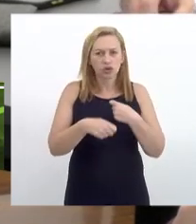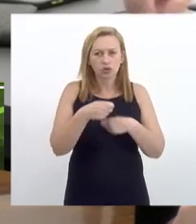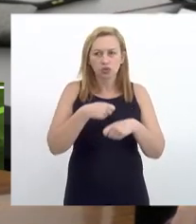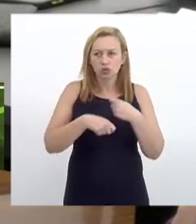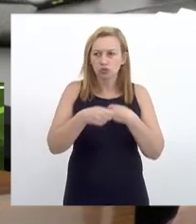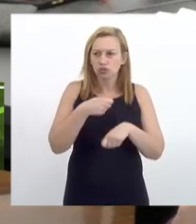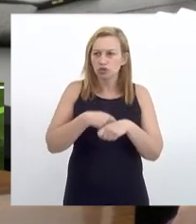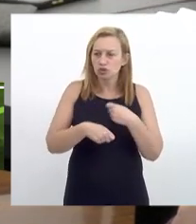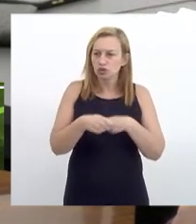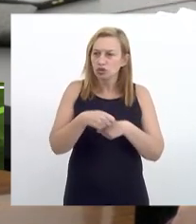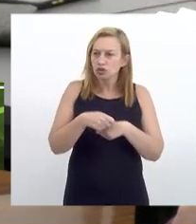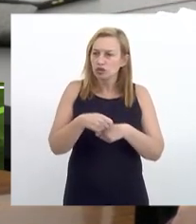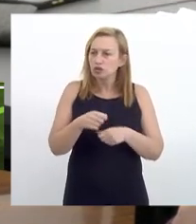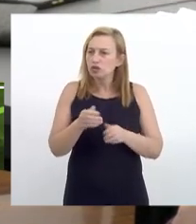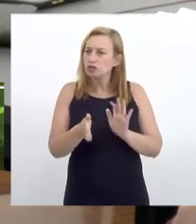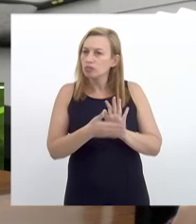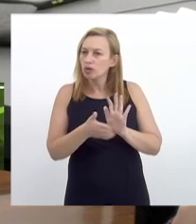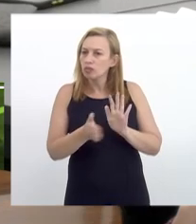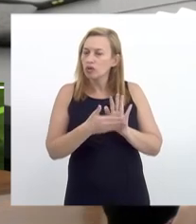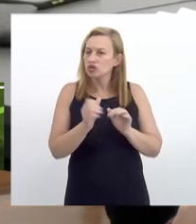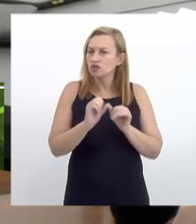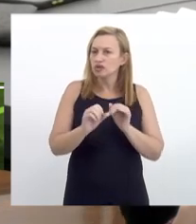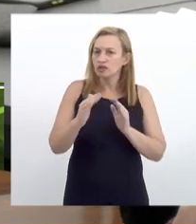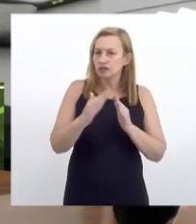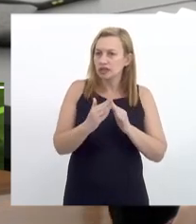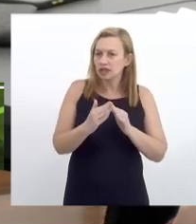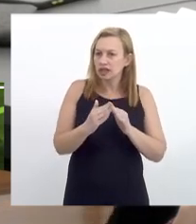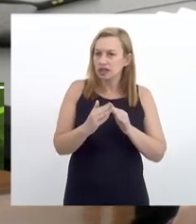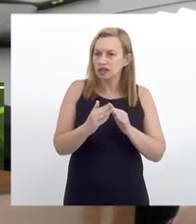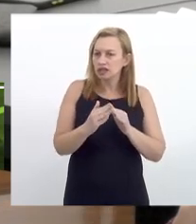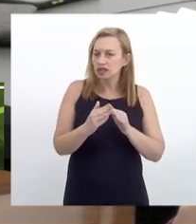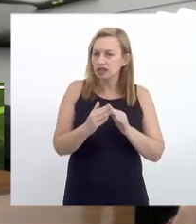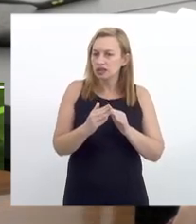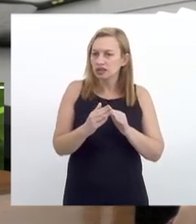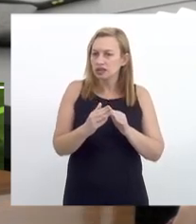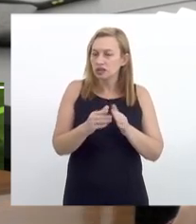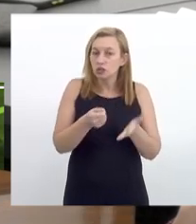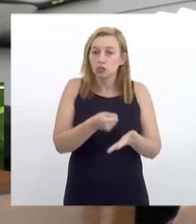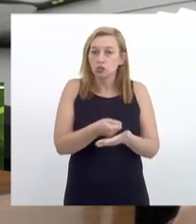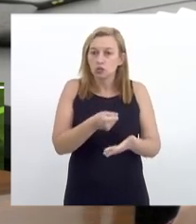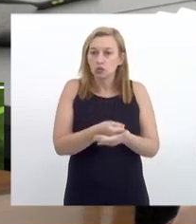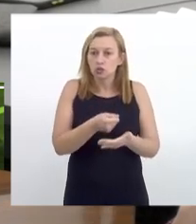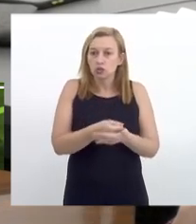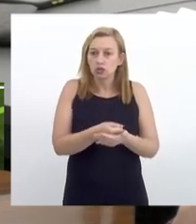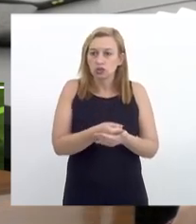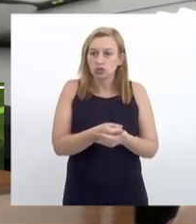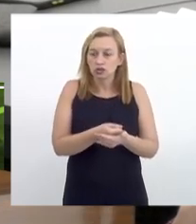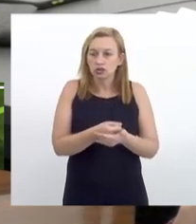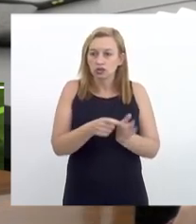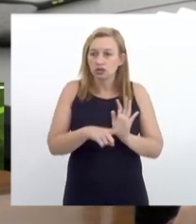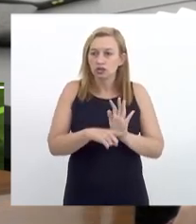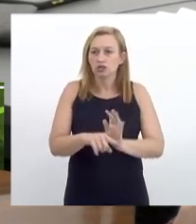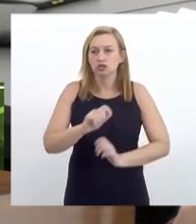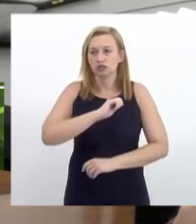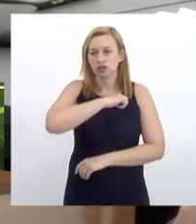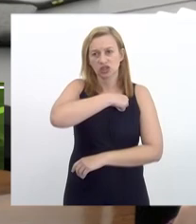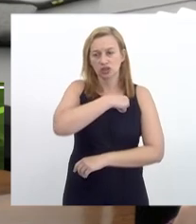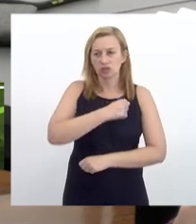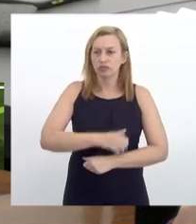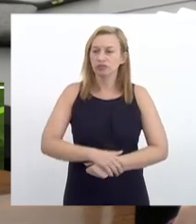Quando fez Uma proposta Para essa casa Além do exigido Pelo regime De recuperação fiscal